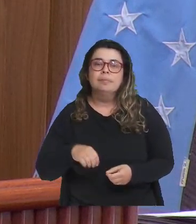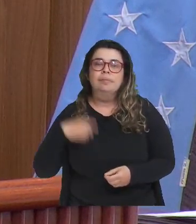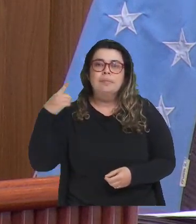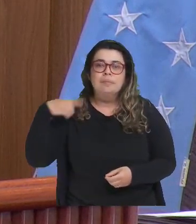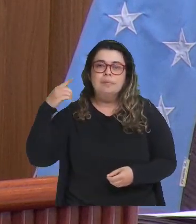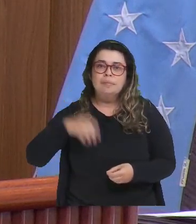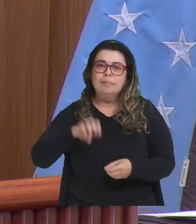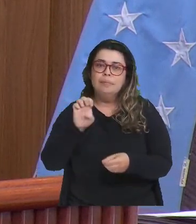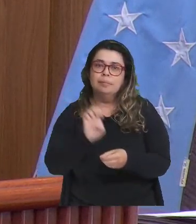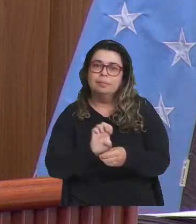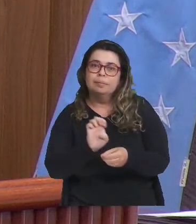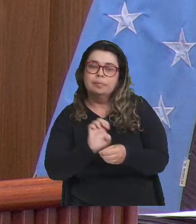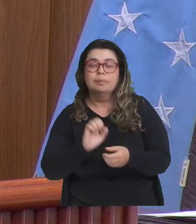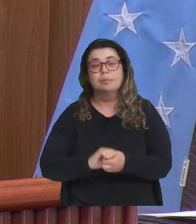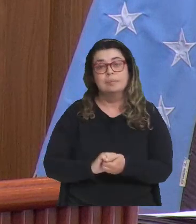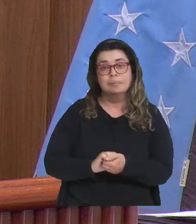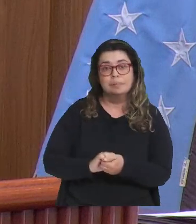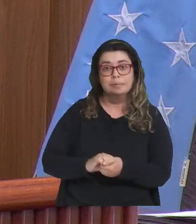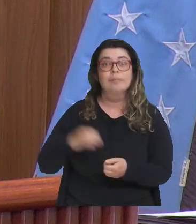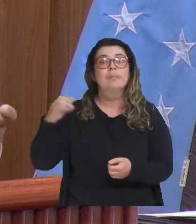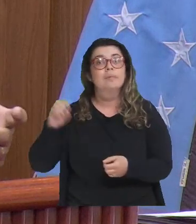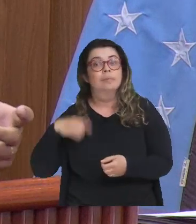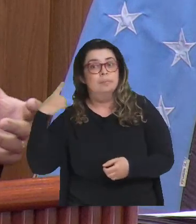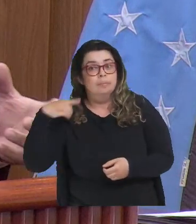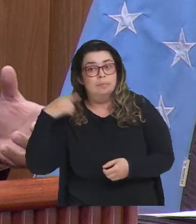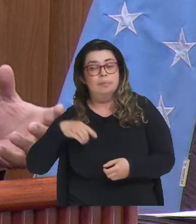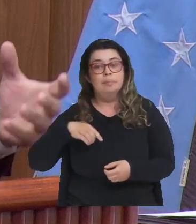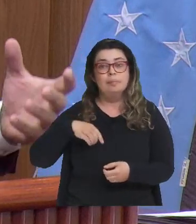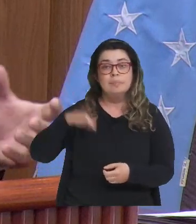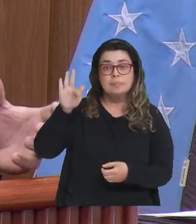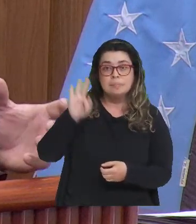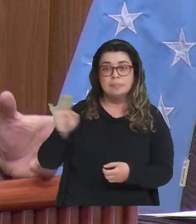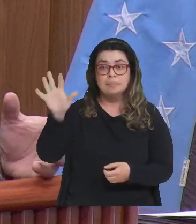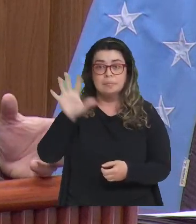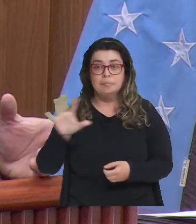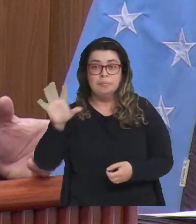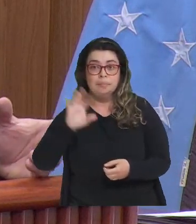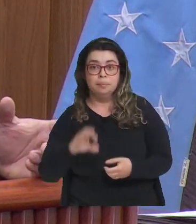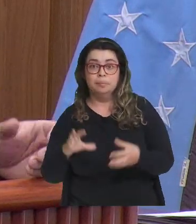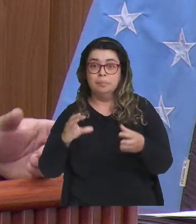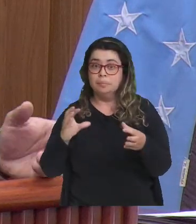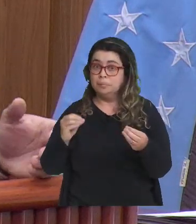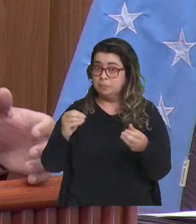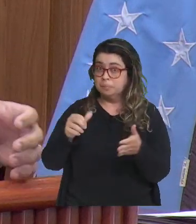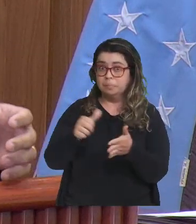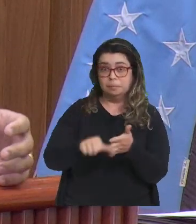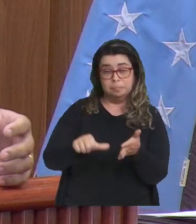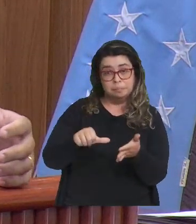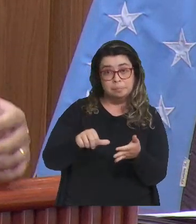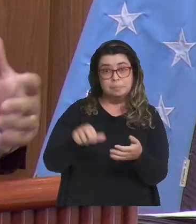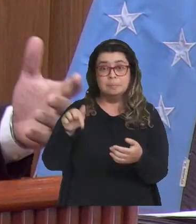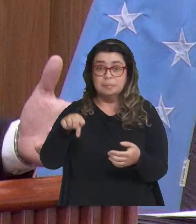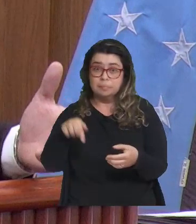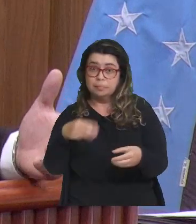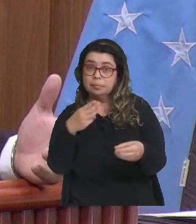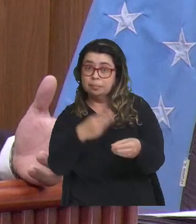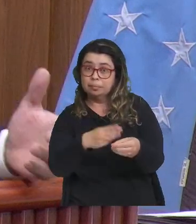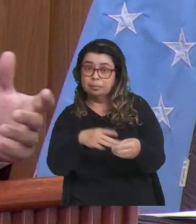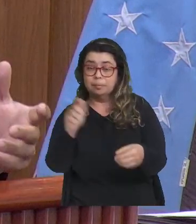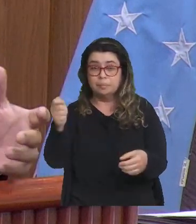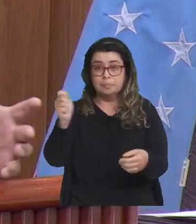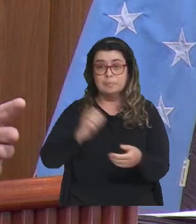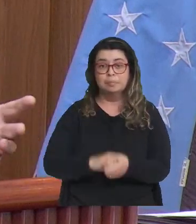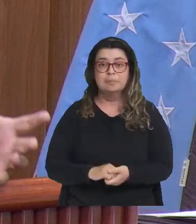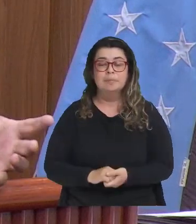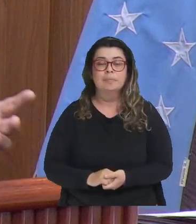entender o cenário. Muitas vezes, o quociente eleitoral não é atingido no município de Assis. E também seria leviano com outros municípios